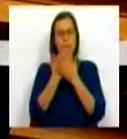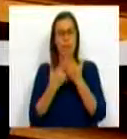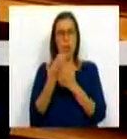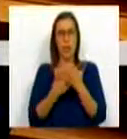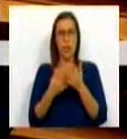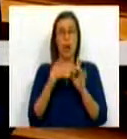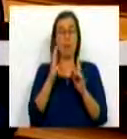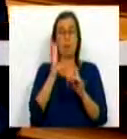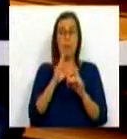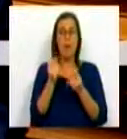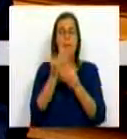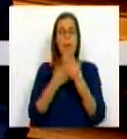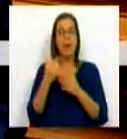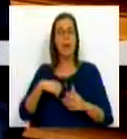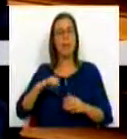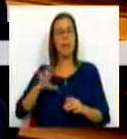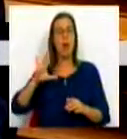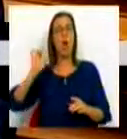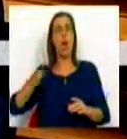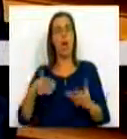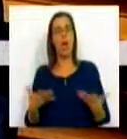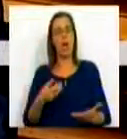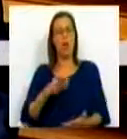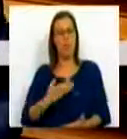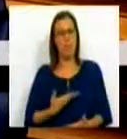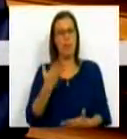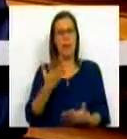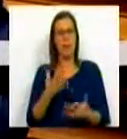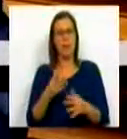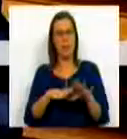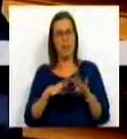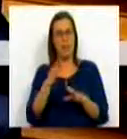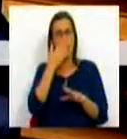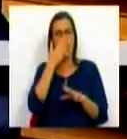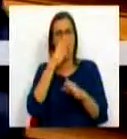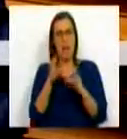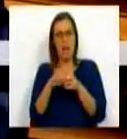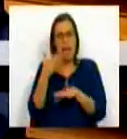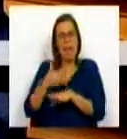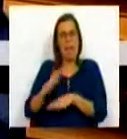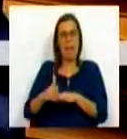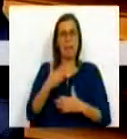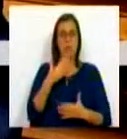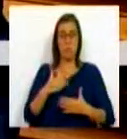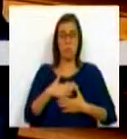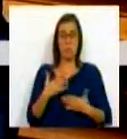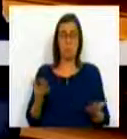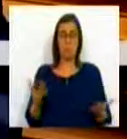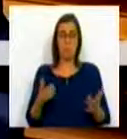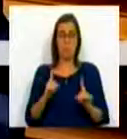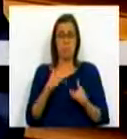económica, tendo em vista o mercado ibérico. E vem agora o PSD construir esta espécie de gueto que não nos vai conduzir,